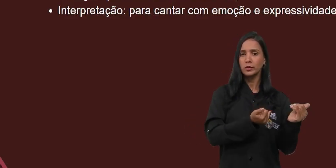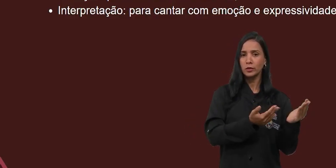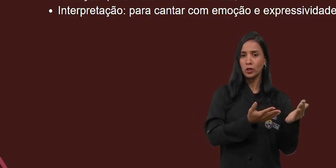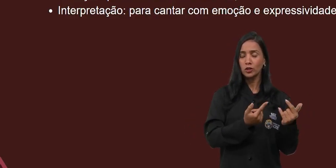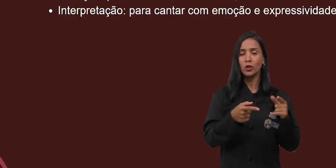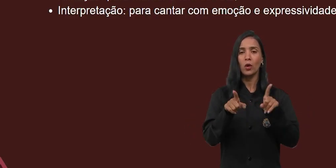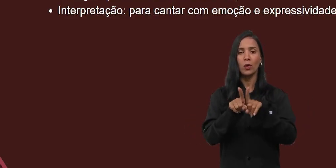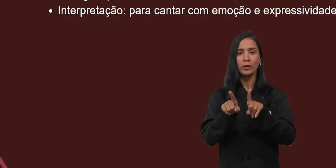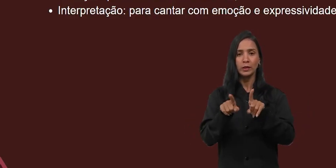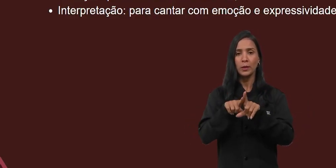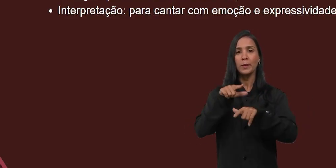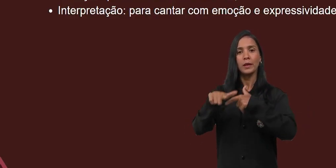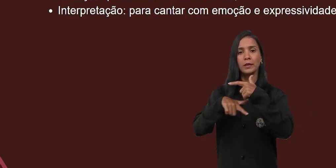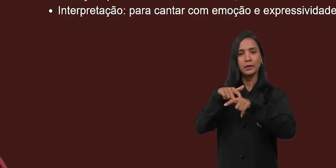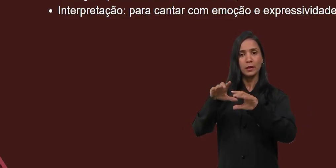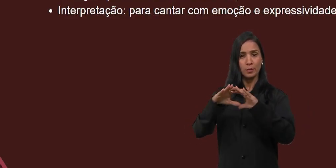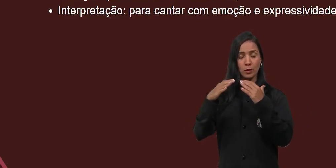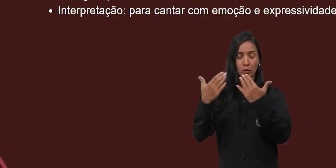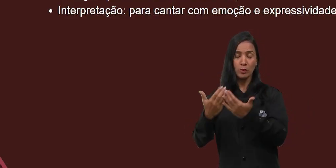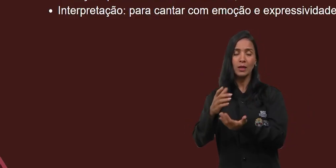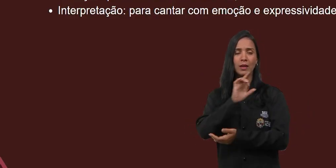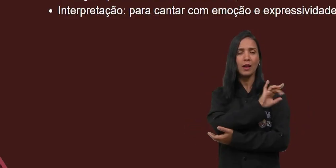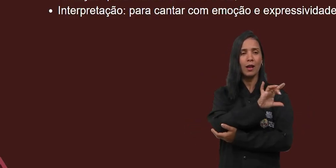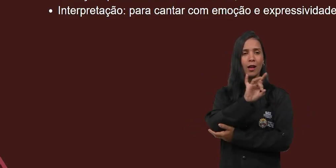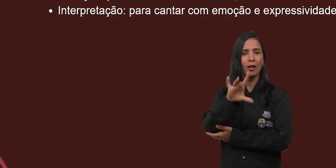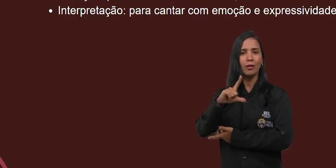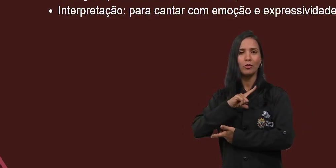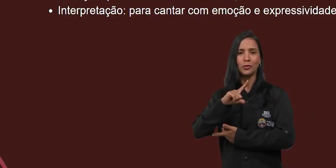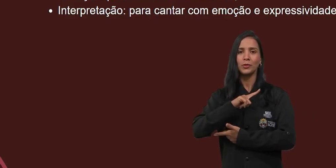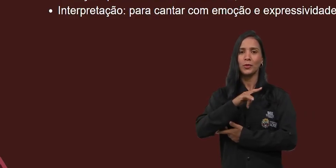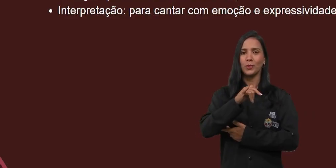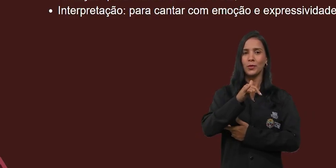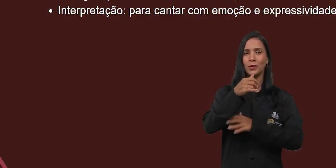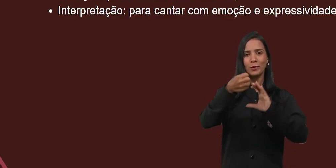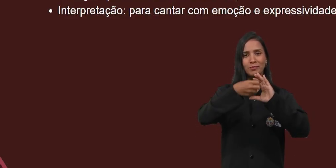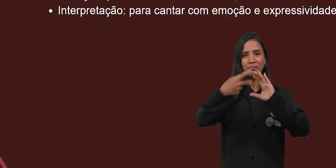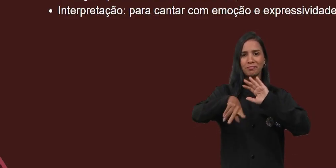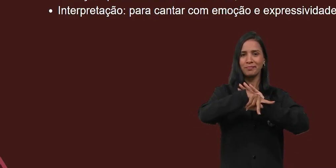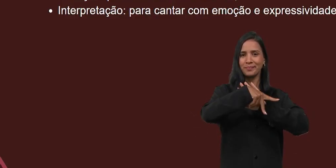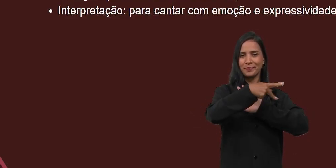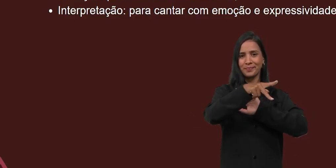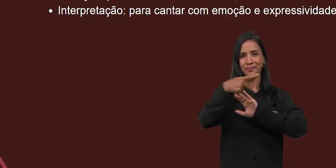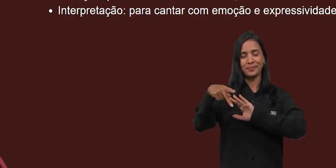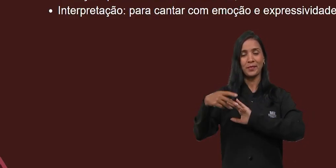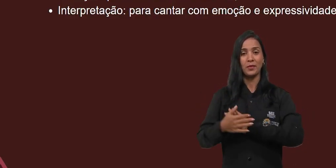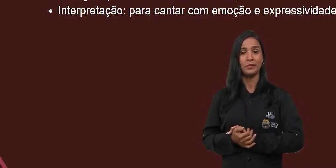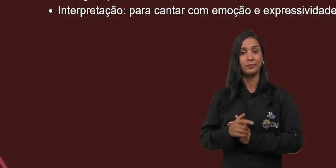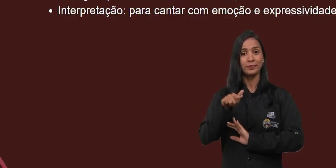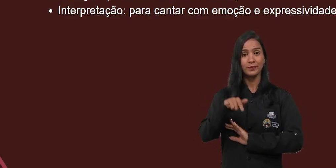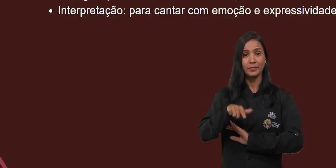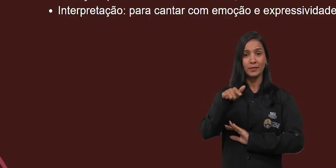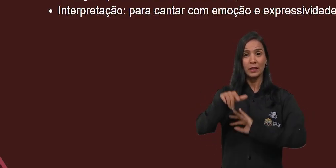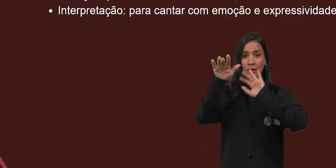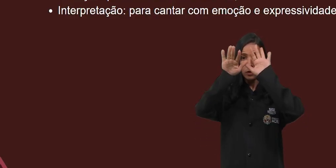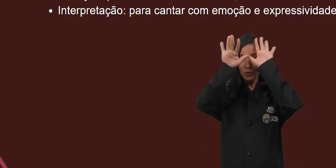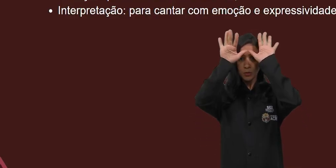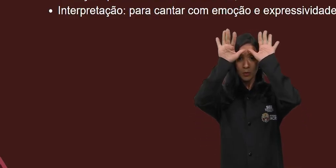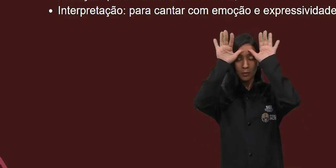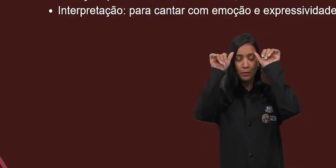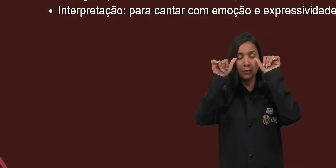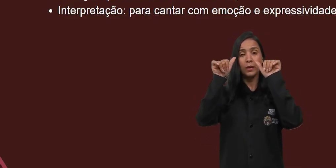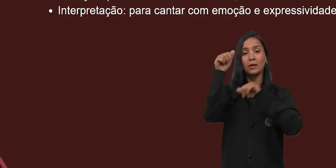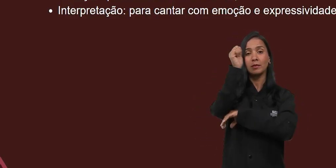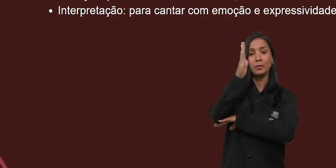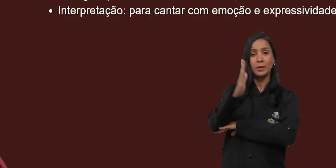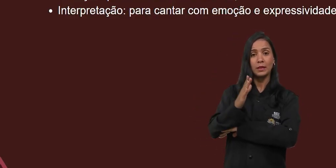a sua identidade e estilo. Aqui no Brasil, o canto coral ele ganhou força no século XX,